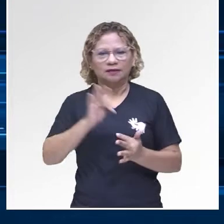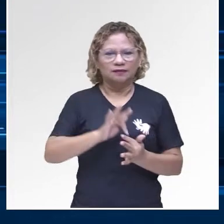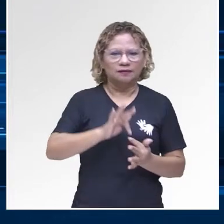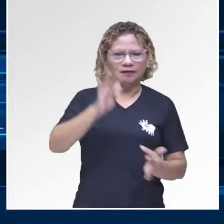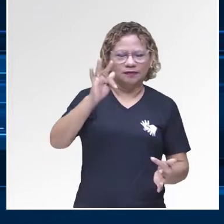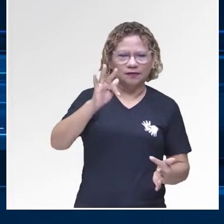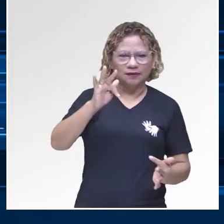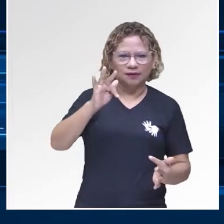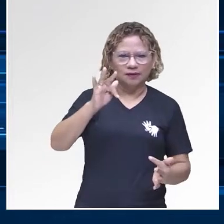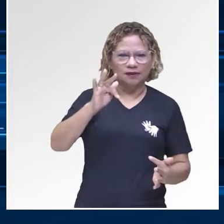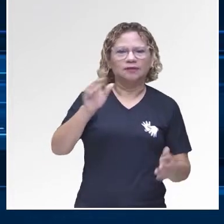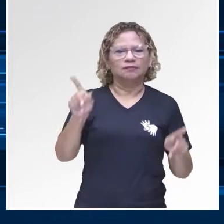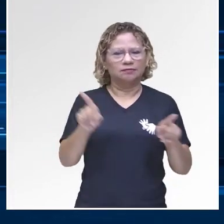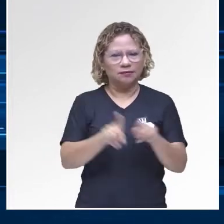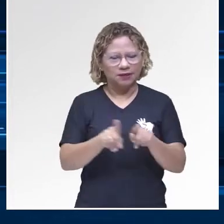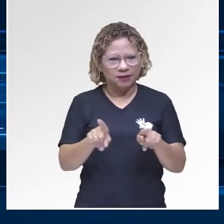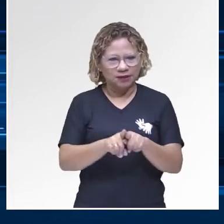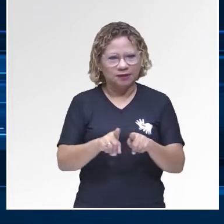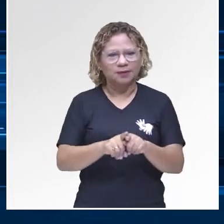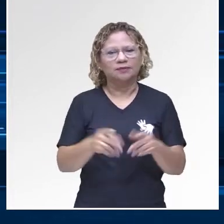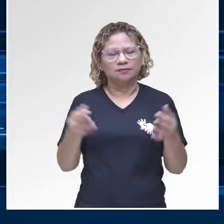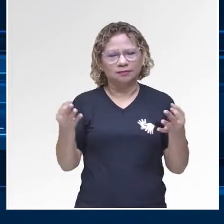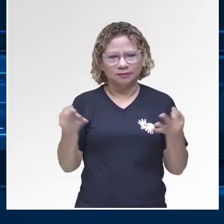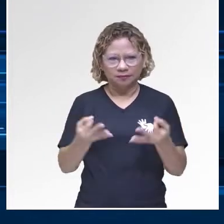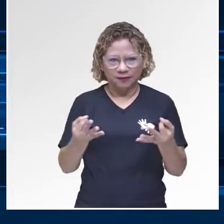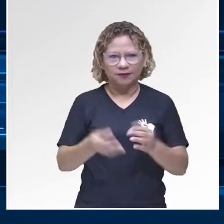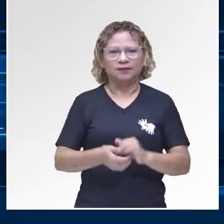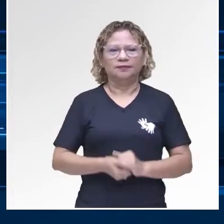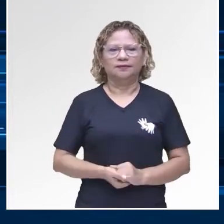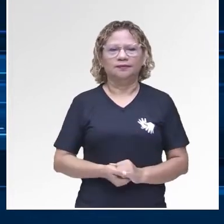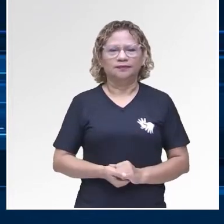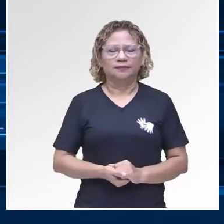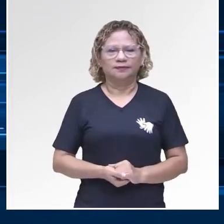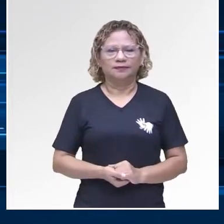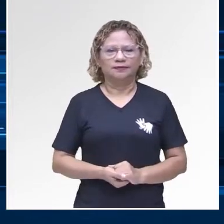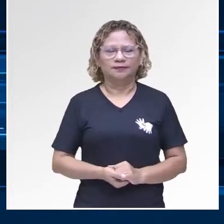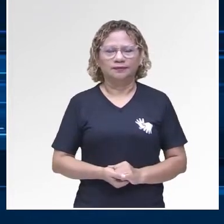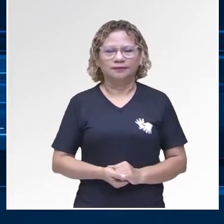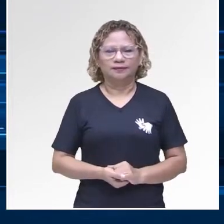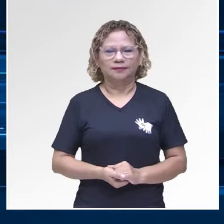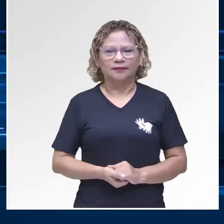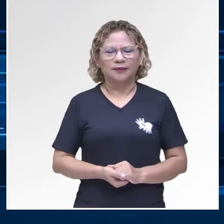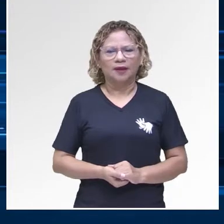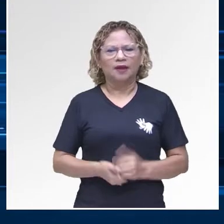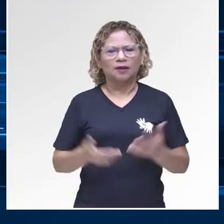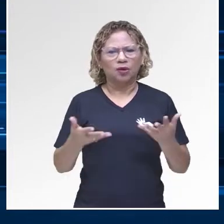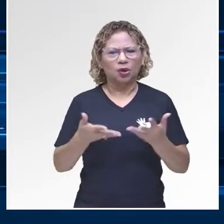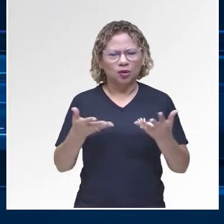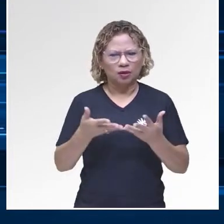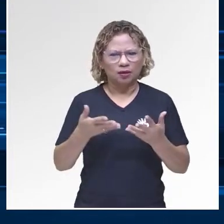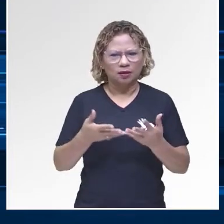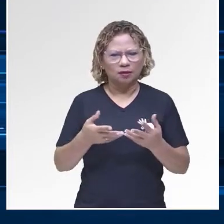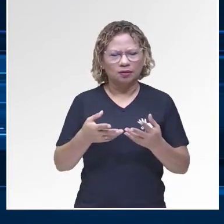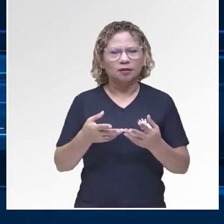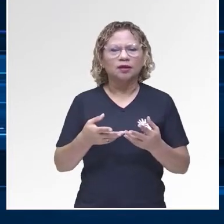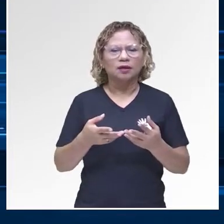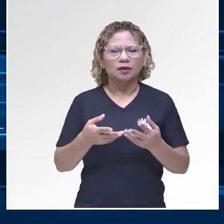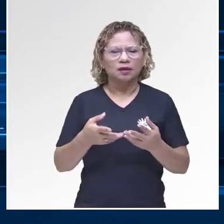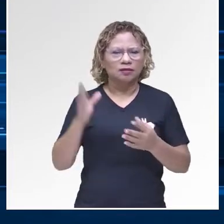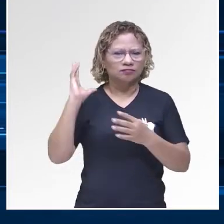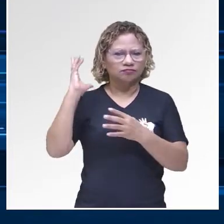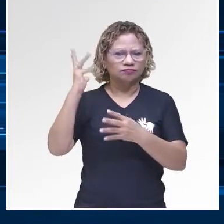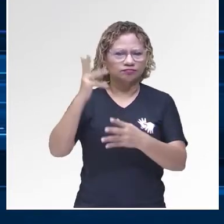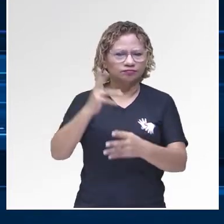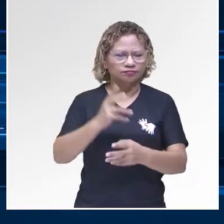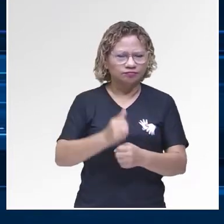modular. Perfeito? Muito bem. Agora que nós revimos o conteúdo da nossa unidade, vamos ver o que nos